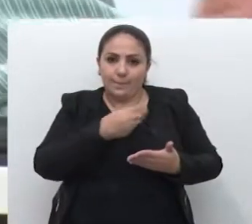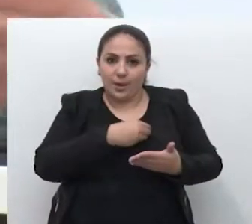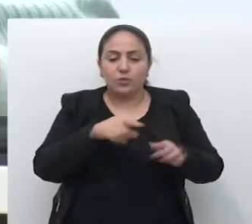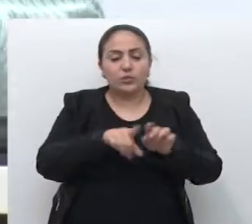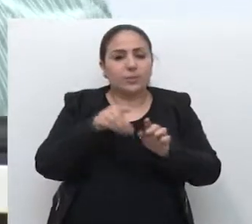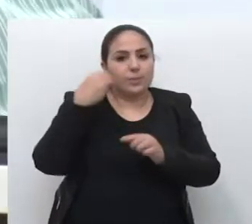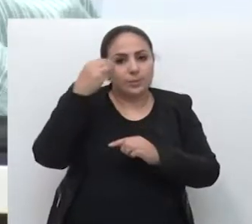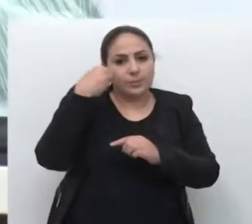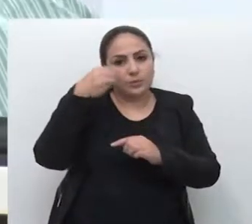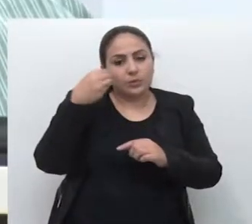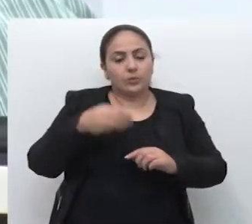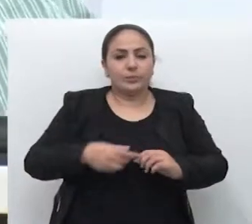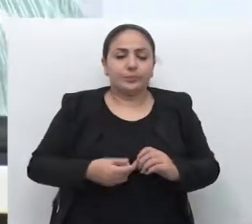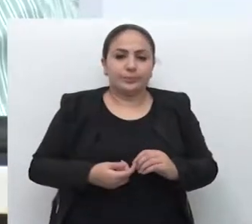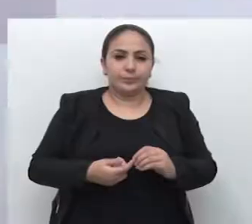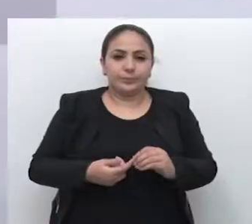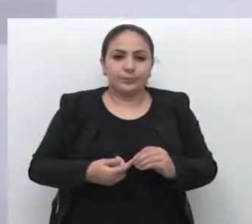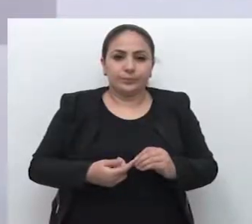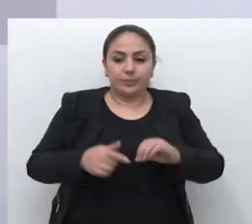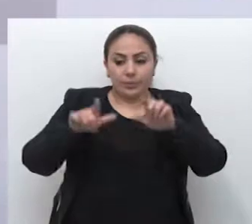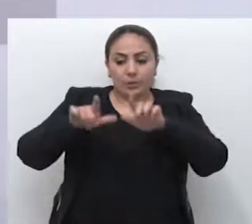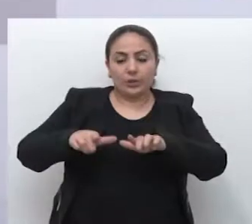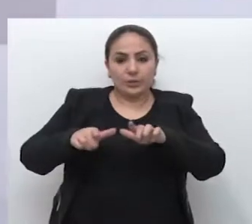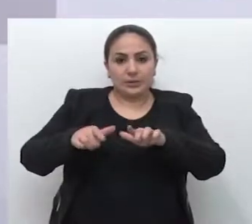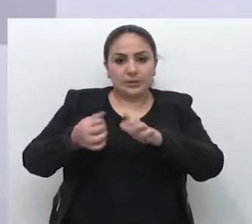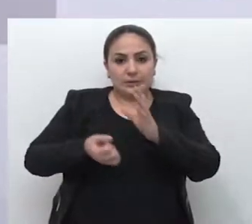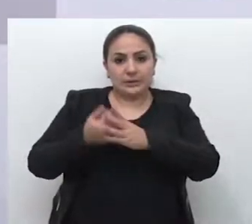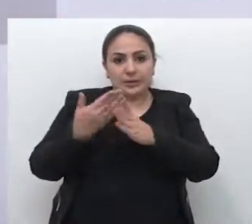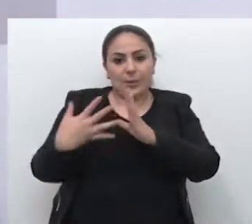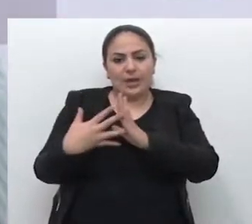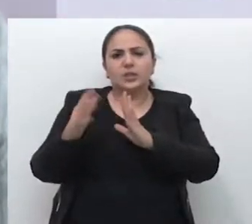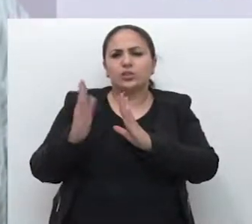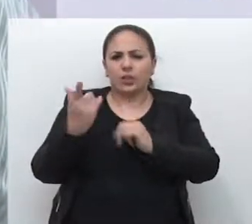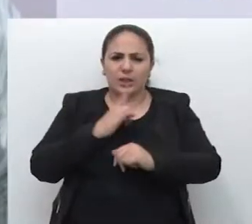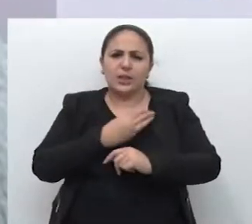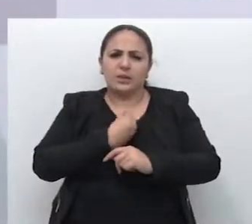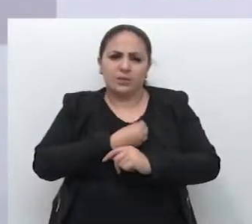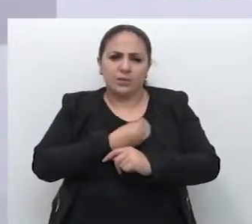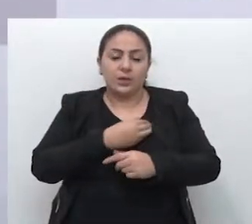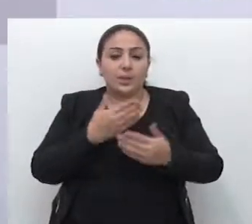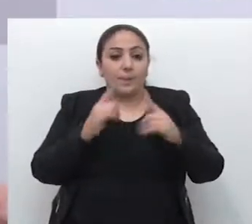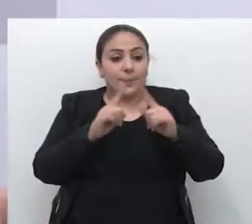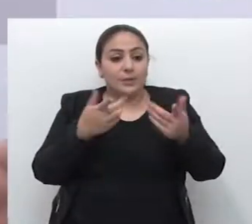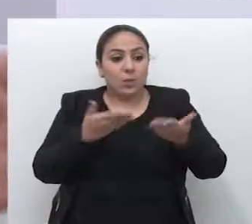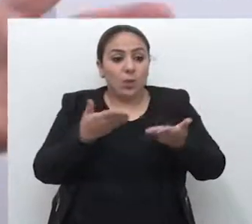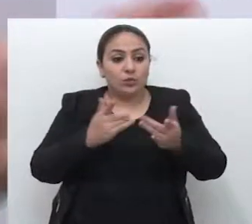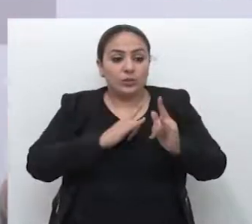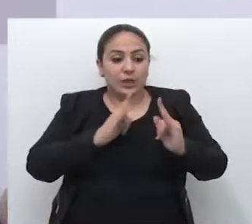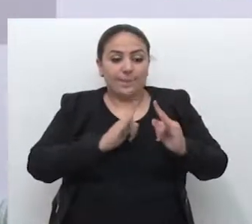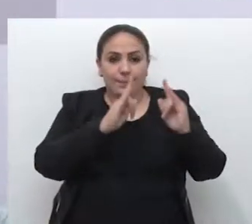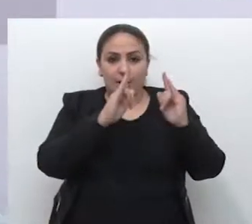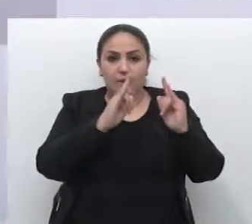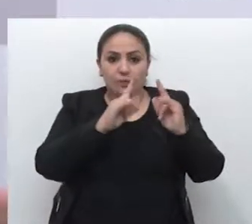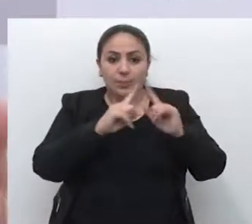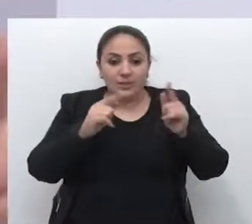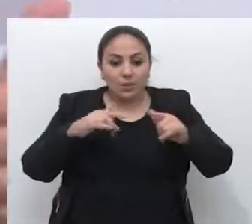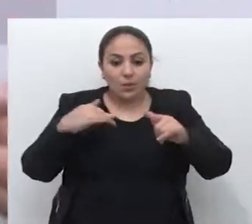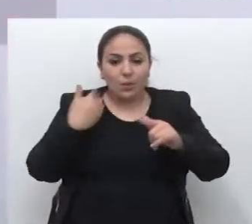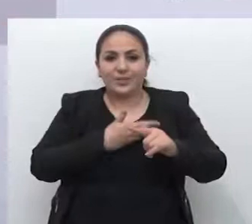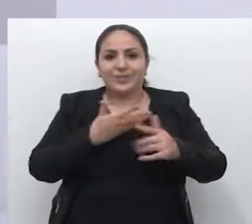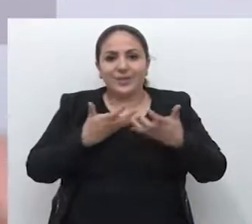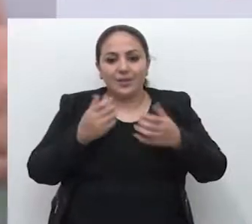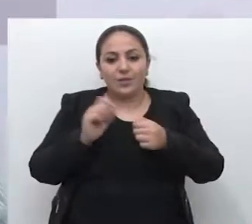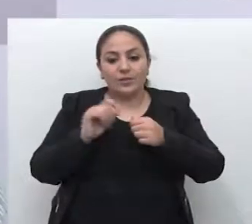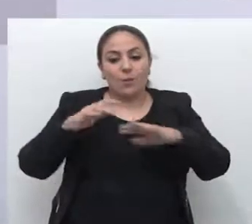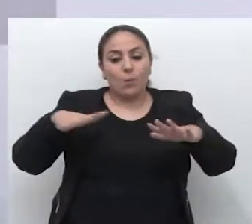atendimento médico e psicológico. Esse ambulatório seria formado por uma rede que já existe, mas que está hoje em prédios. Então,